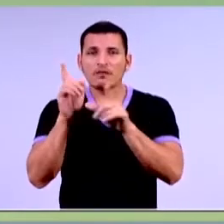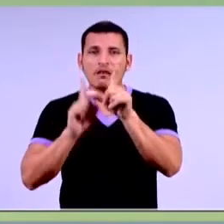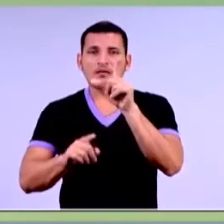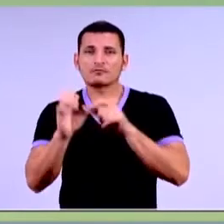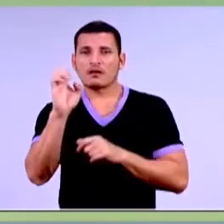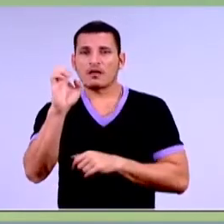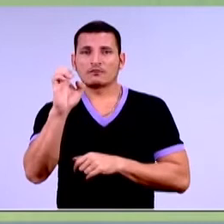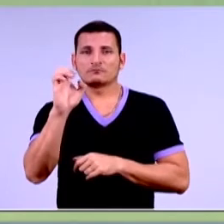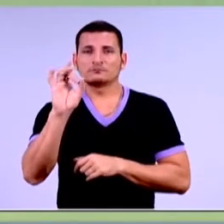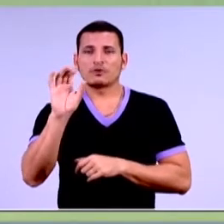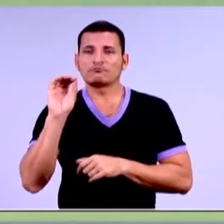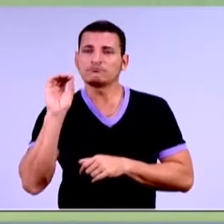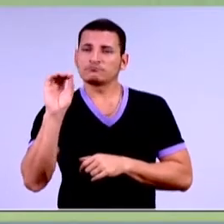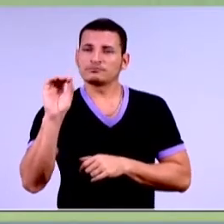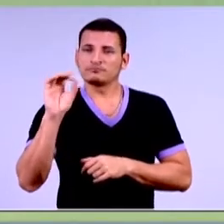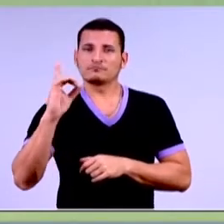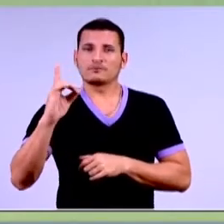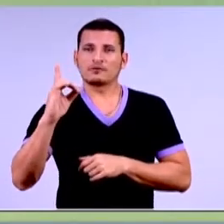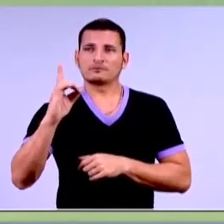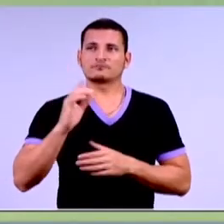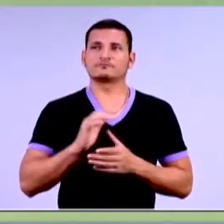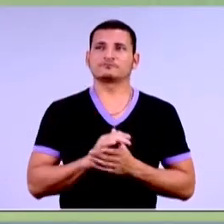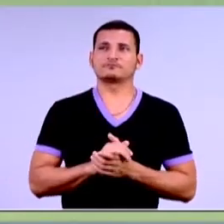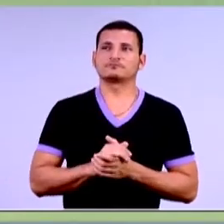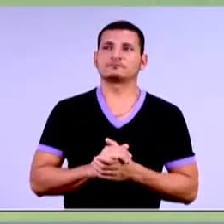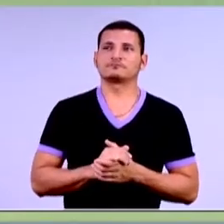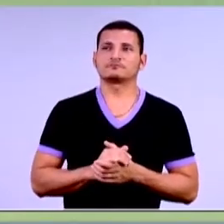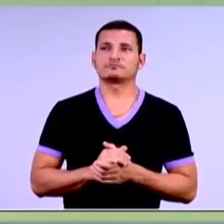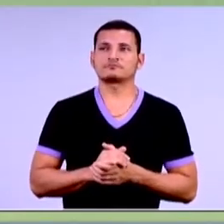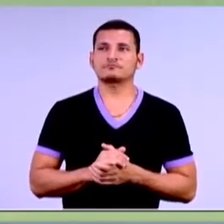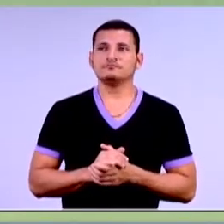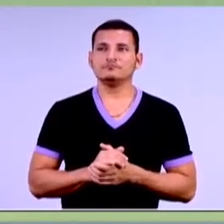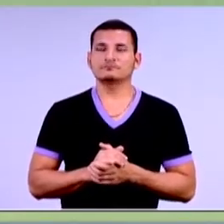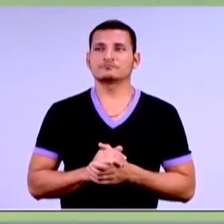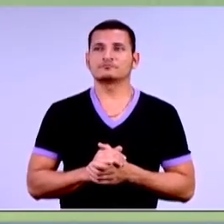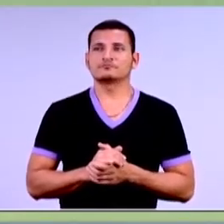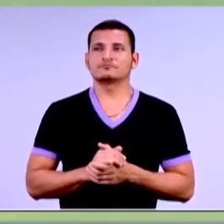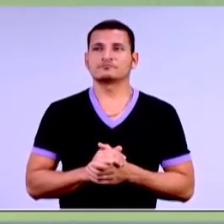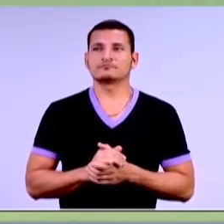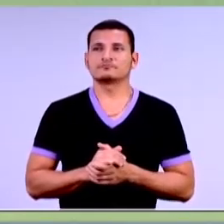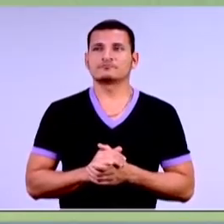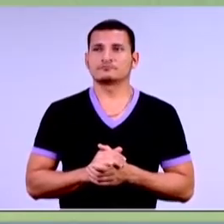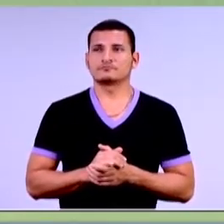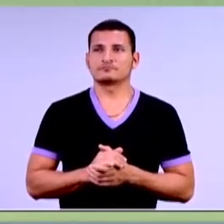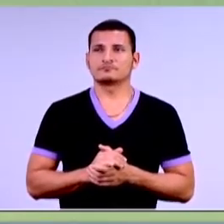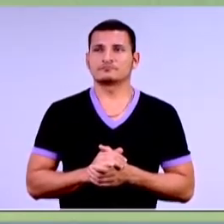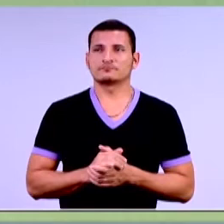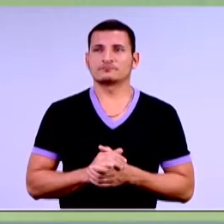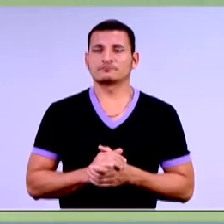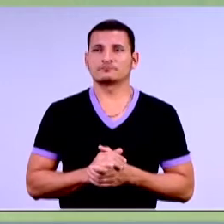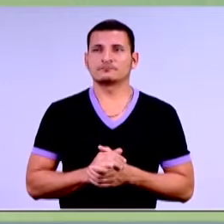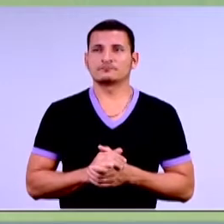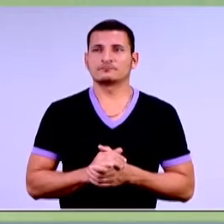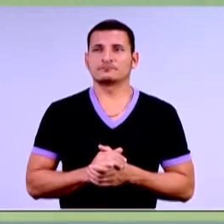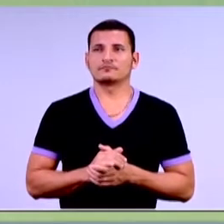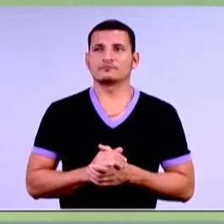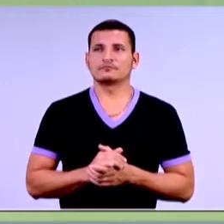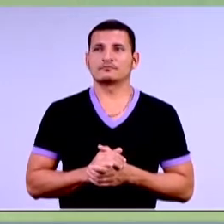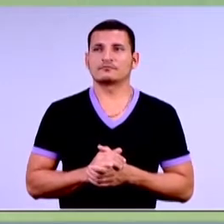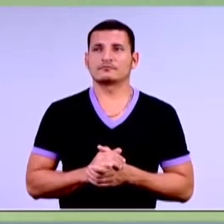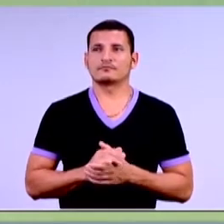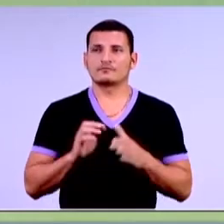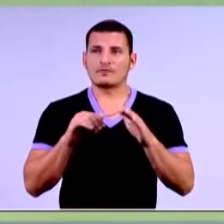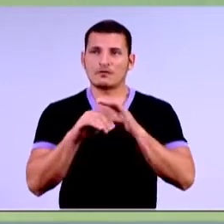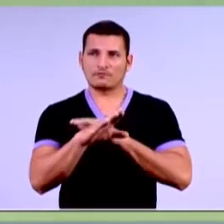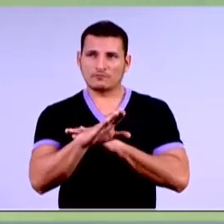de eleitores que o file é que arquivar já terminem é também fahel de arquivoo